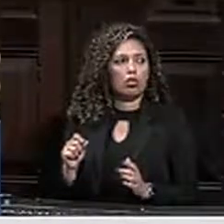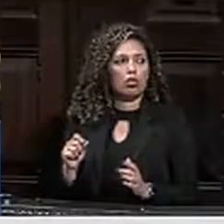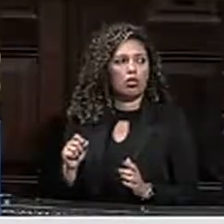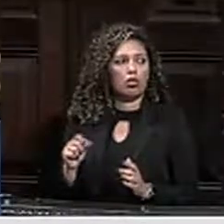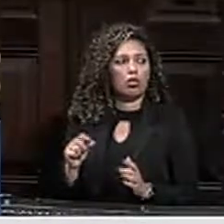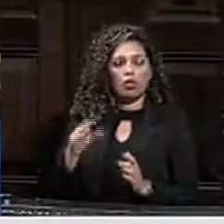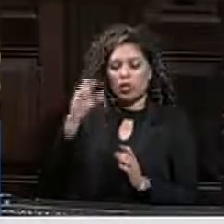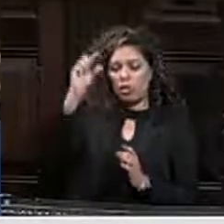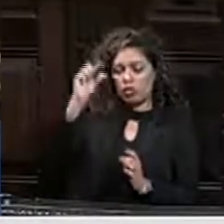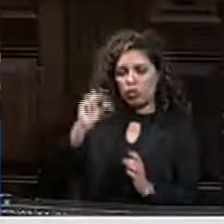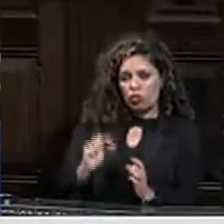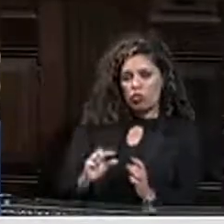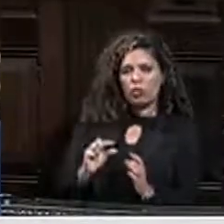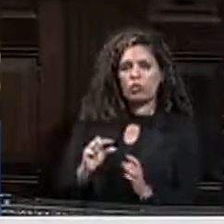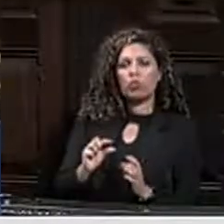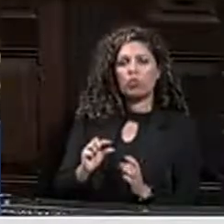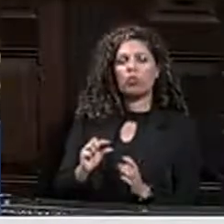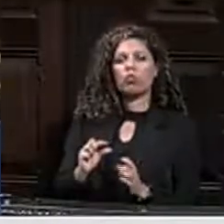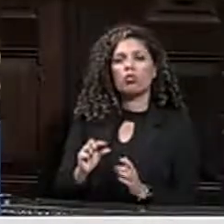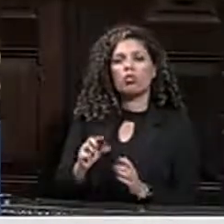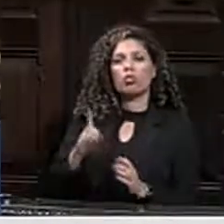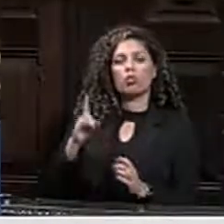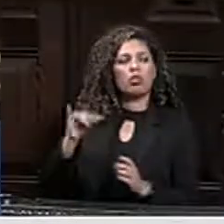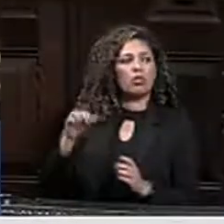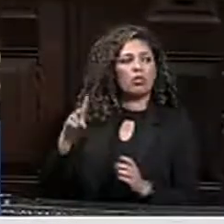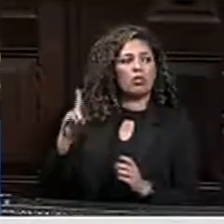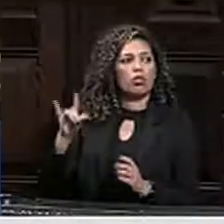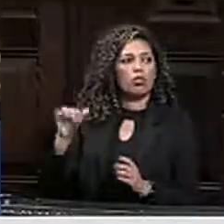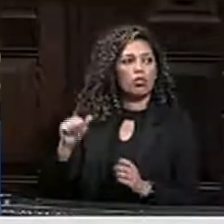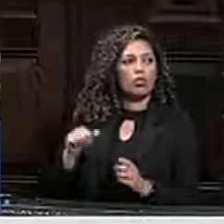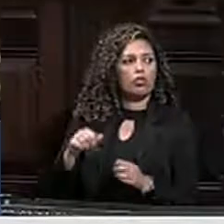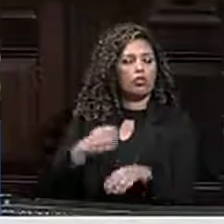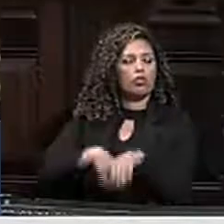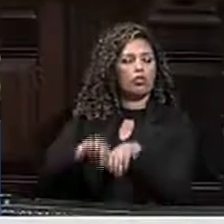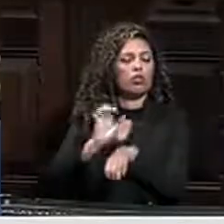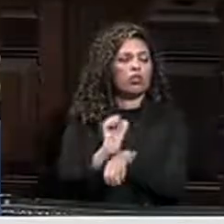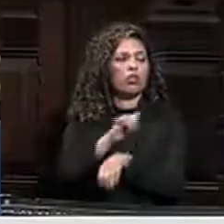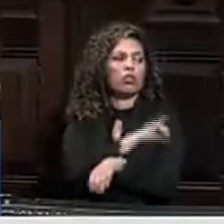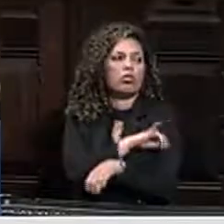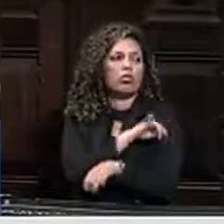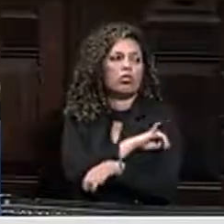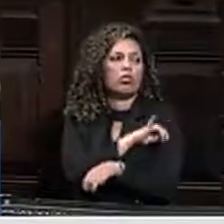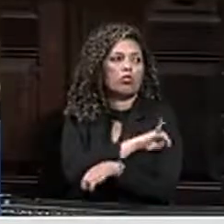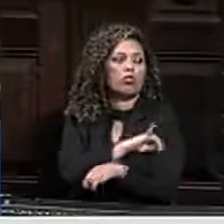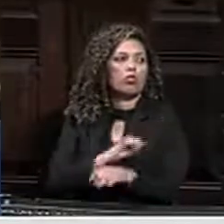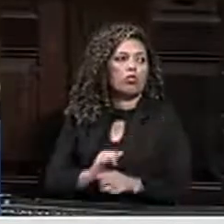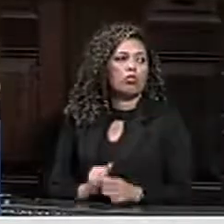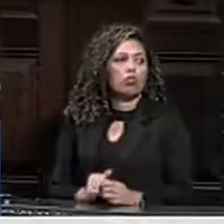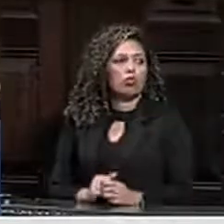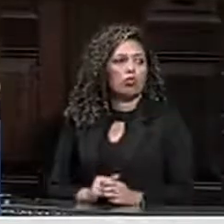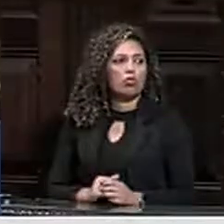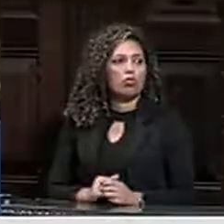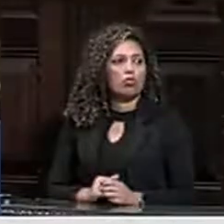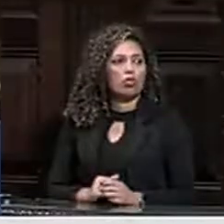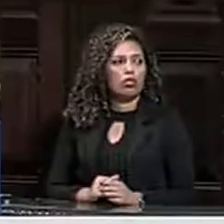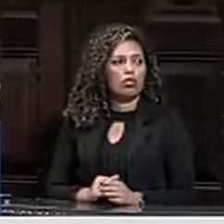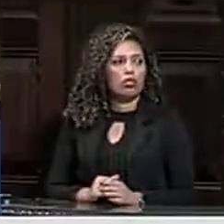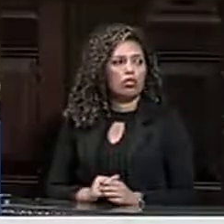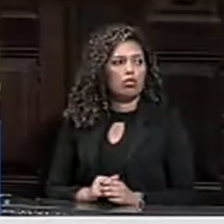devido ao Estado começa a ter um abatimento na medida que